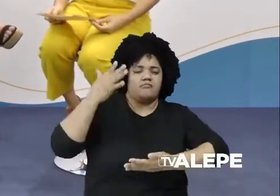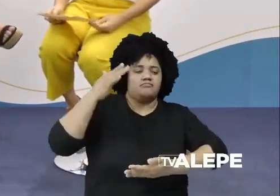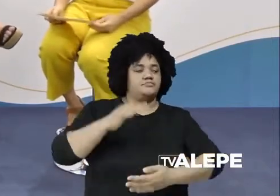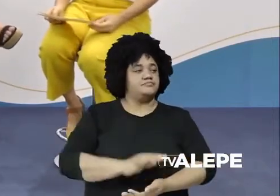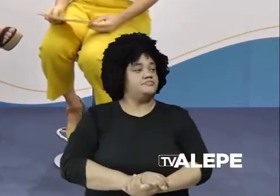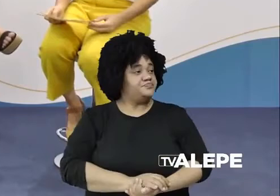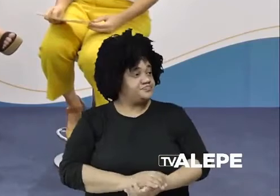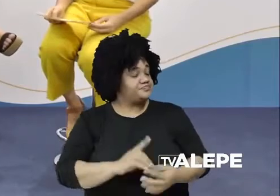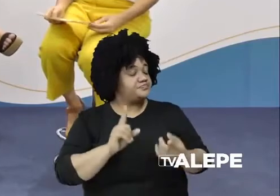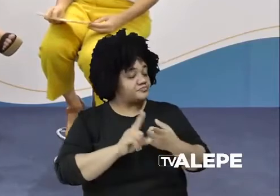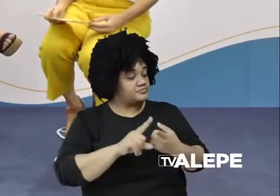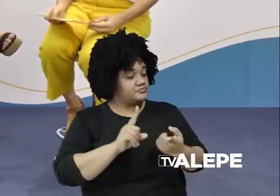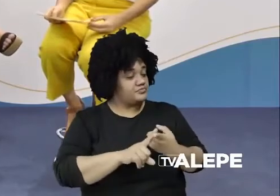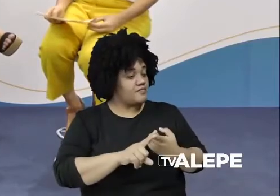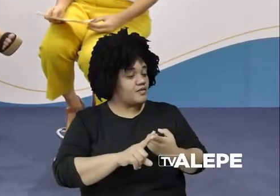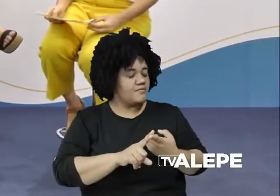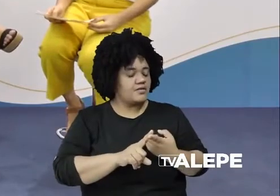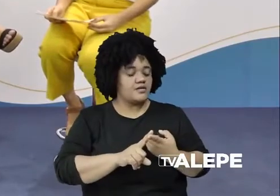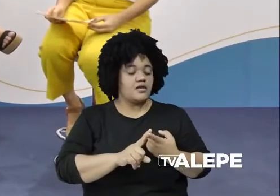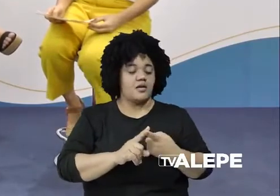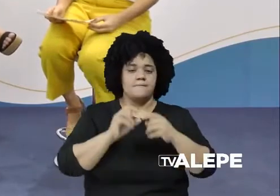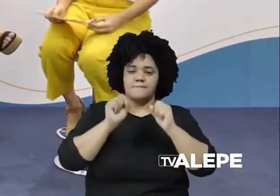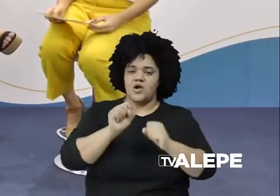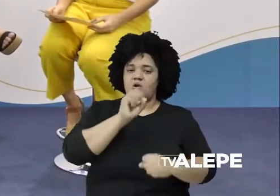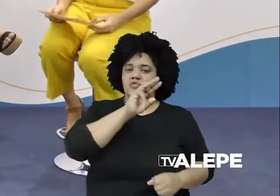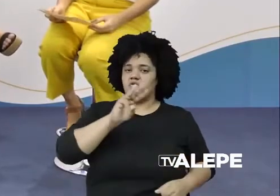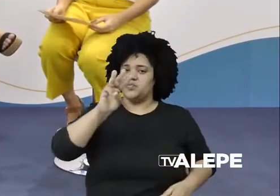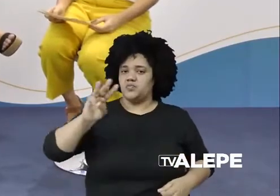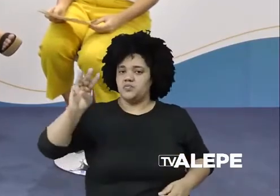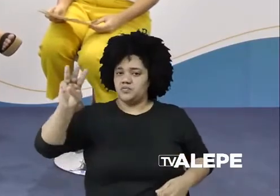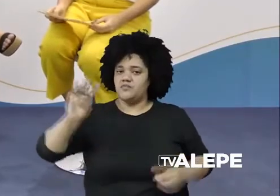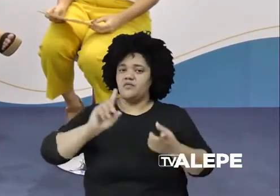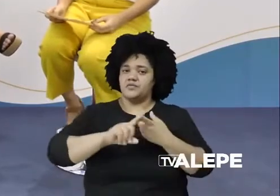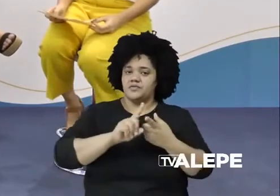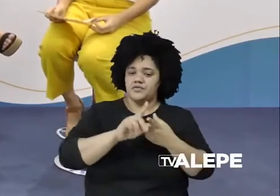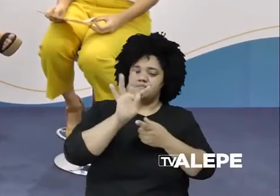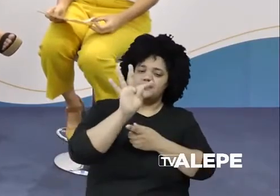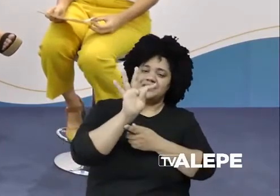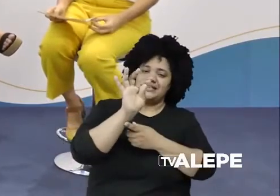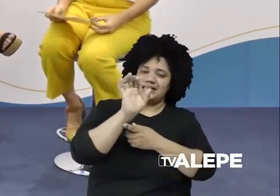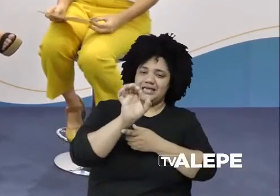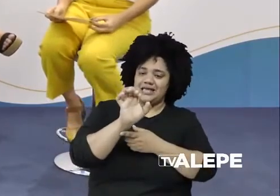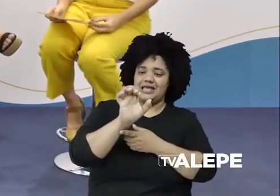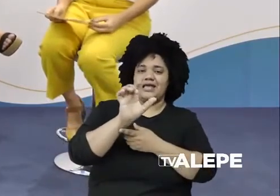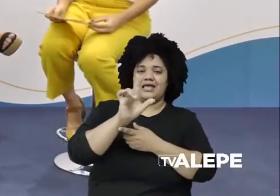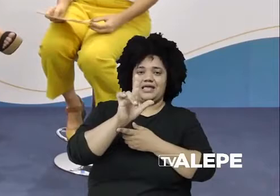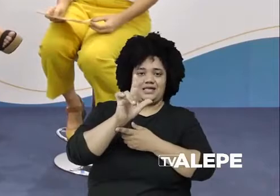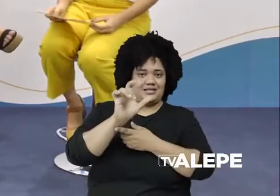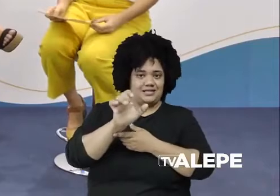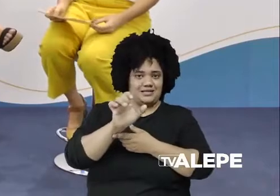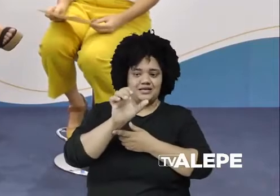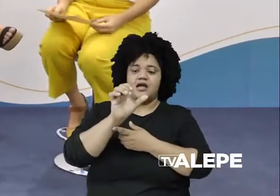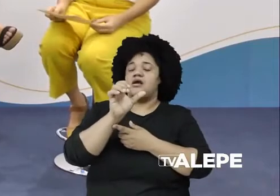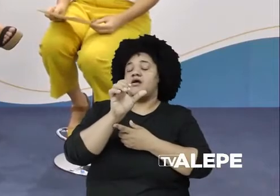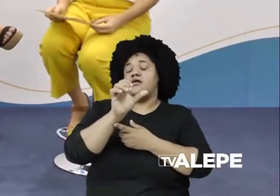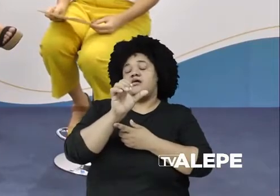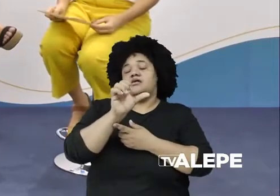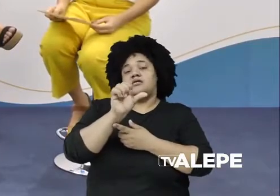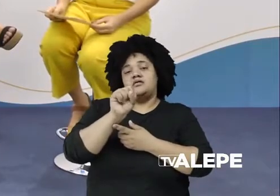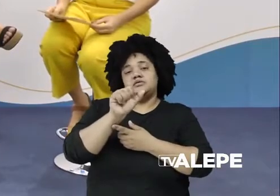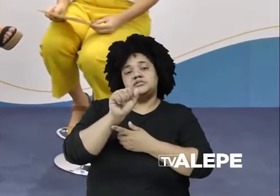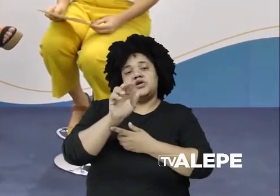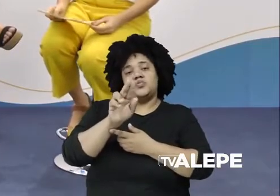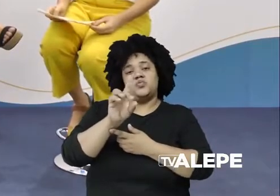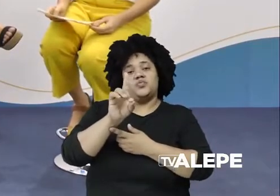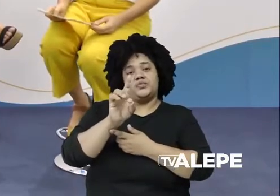Renata. Também pode ser acessado no portal do Núcleo de Telesaúde, que o acesso a esse portal pode ser